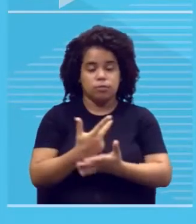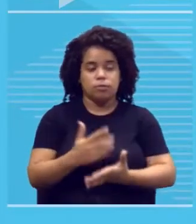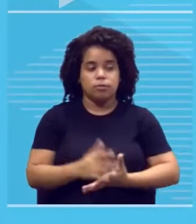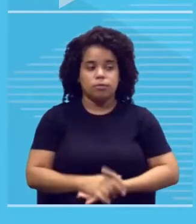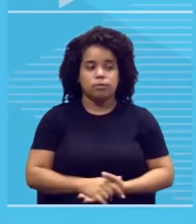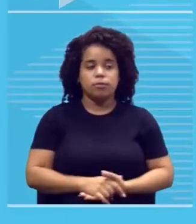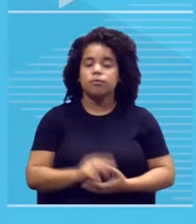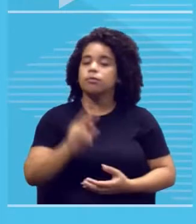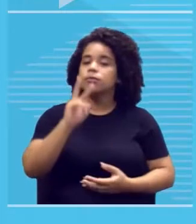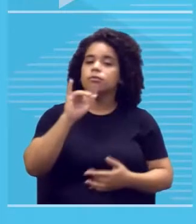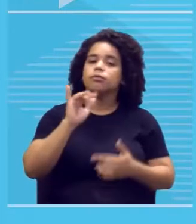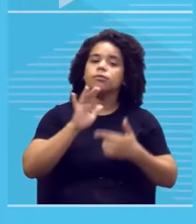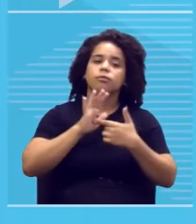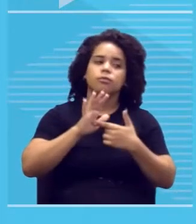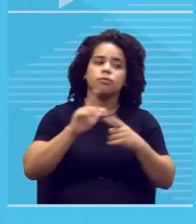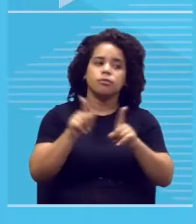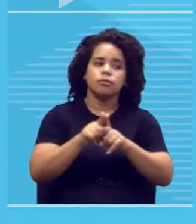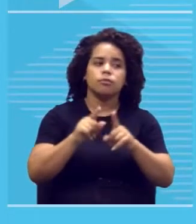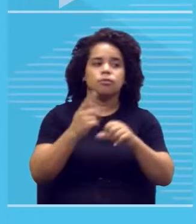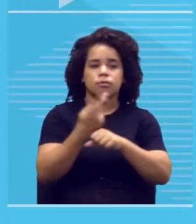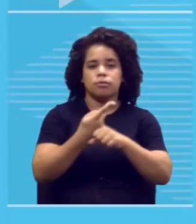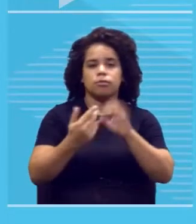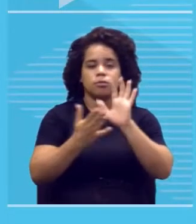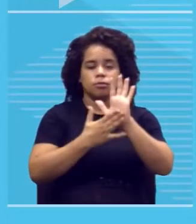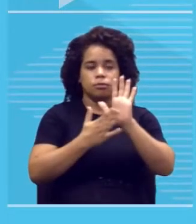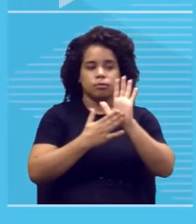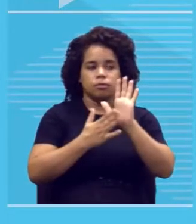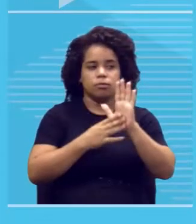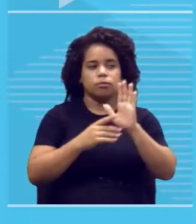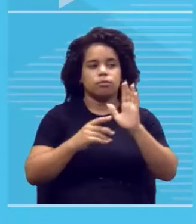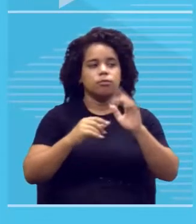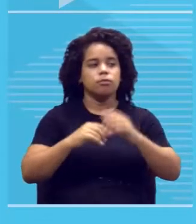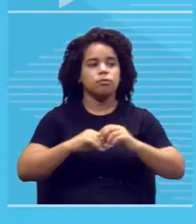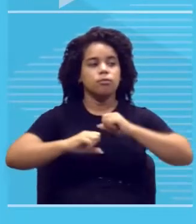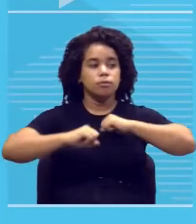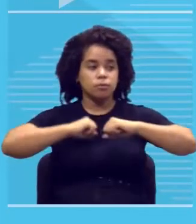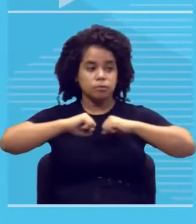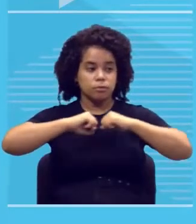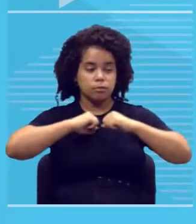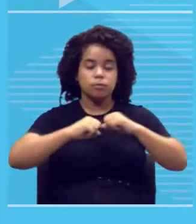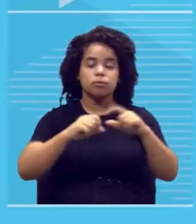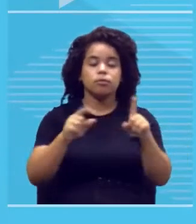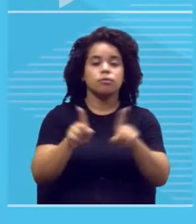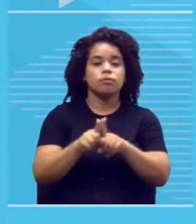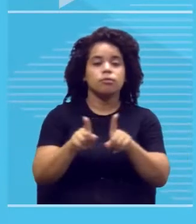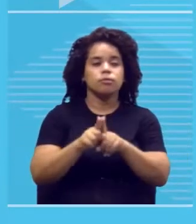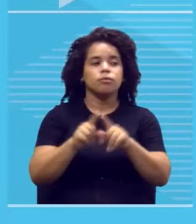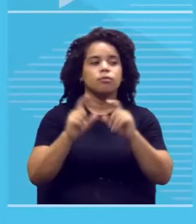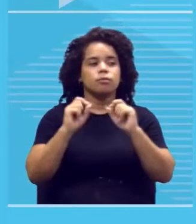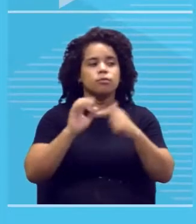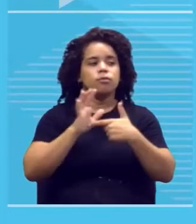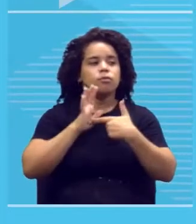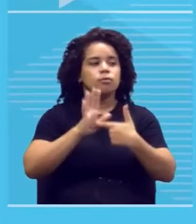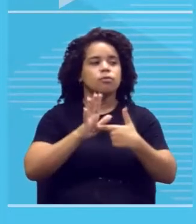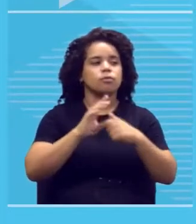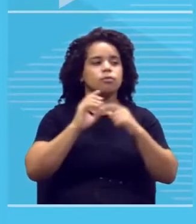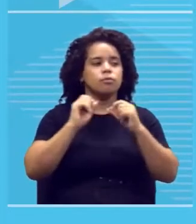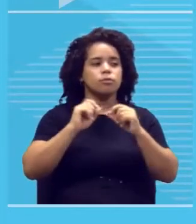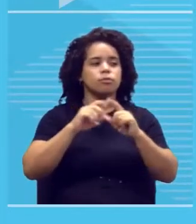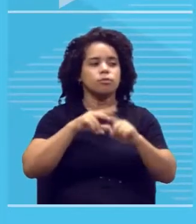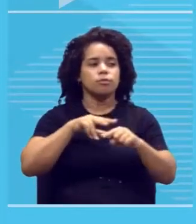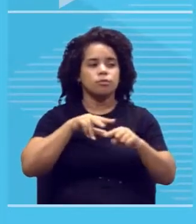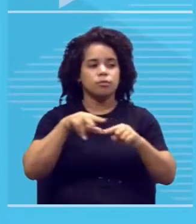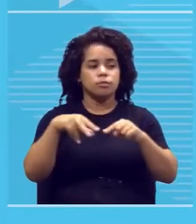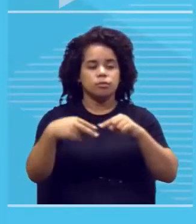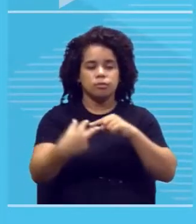então ele vai atrás disso né dessa proposta dialética aí ele também vai fazer com que as causas e as consequências de